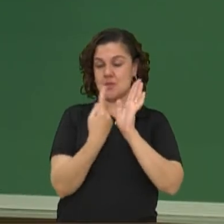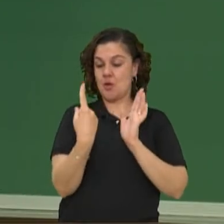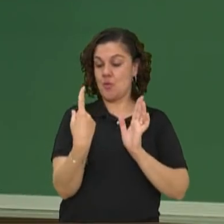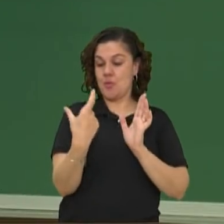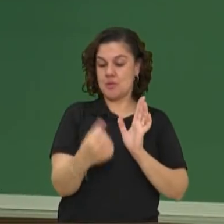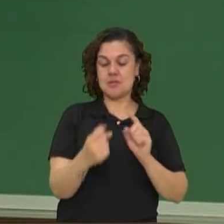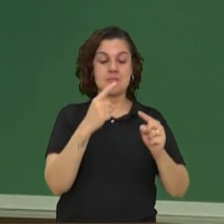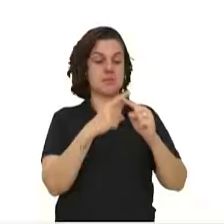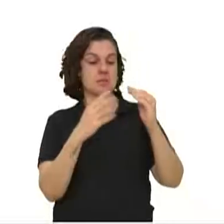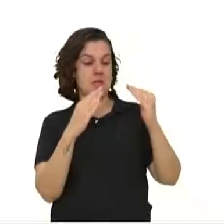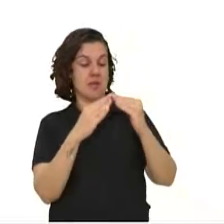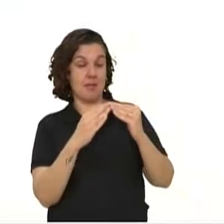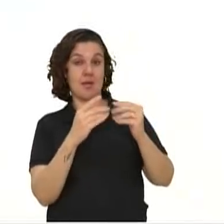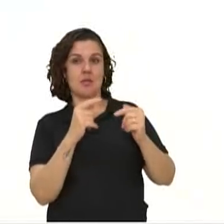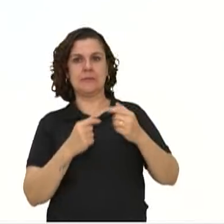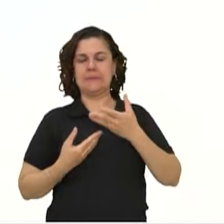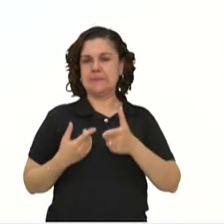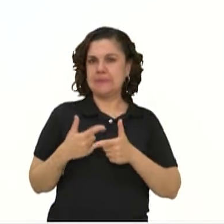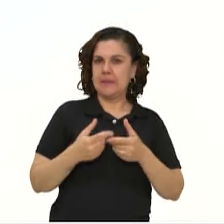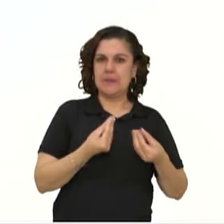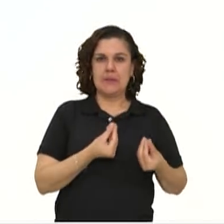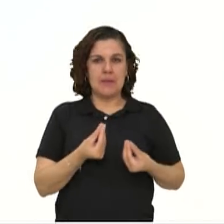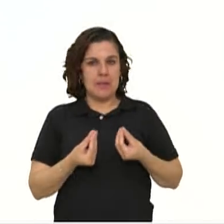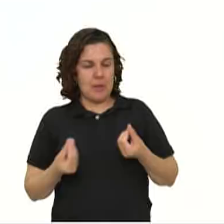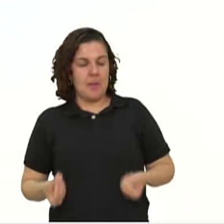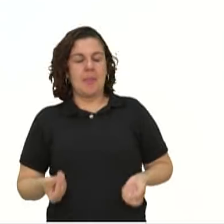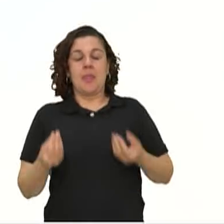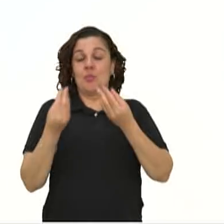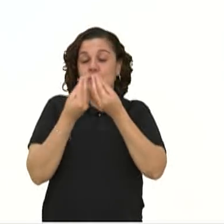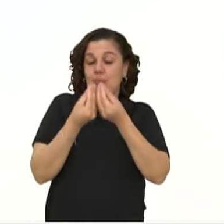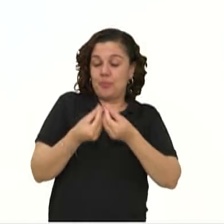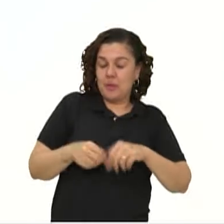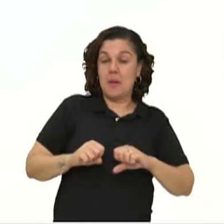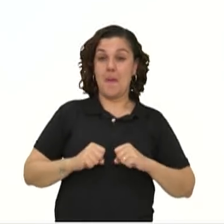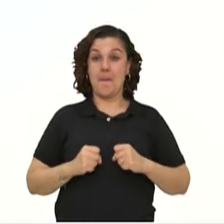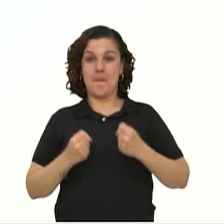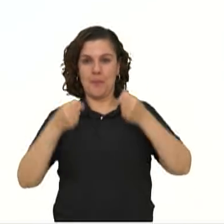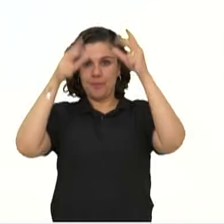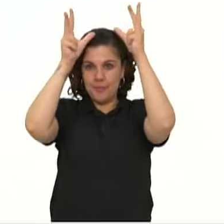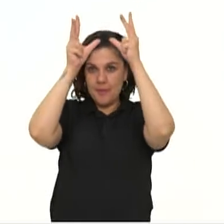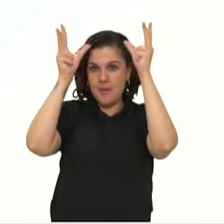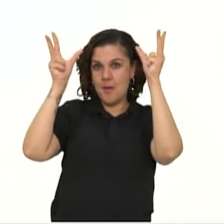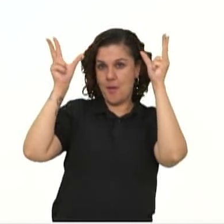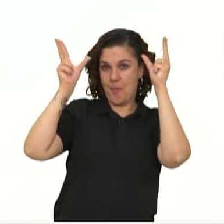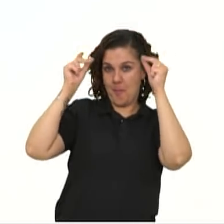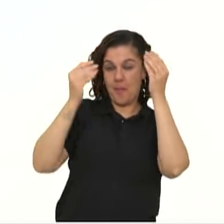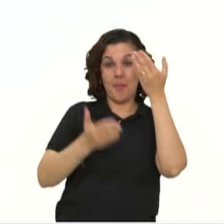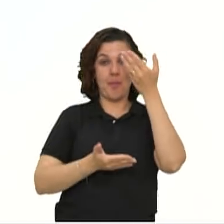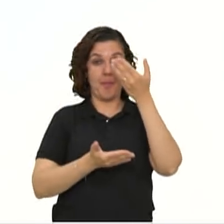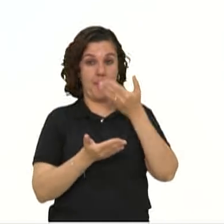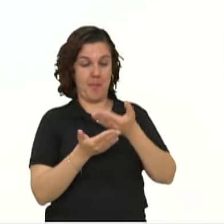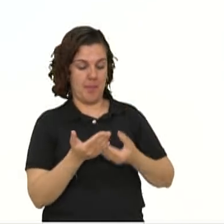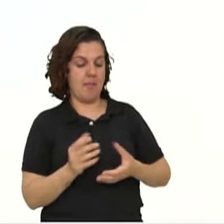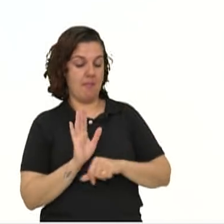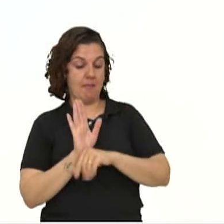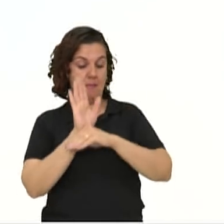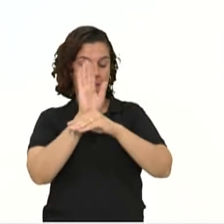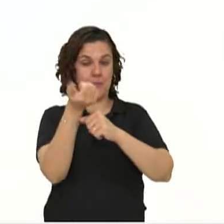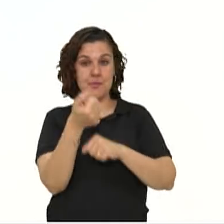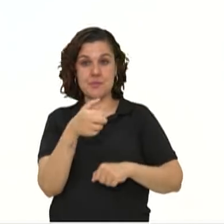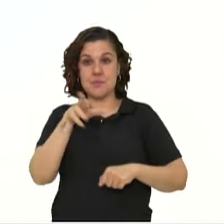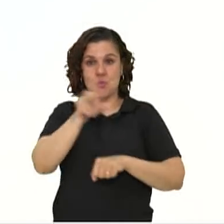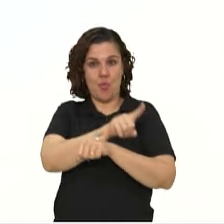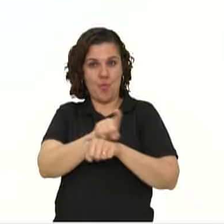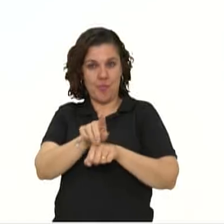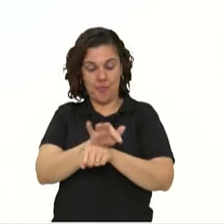a Igreja passa por um período delicado. O enfraquecimento do poder papal e a perda de apoio dos senhores feudais, o